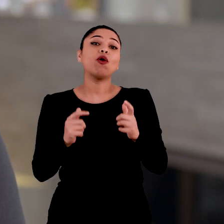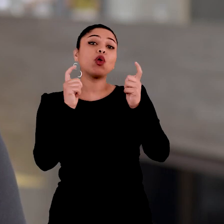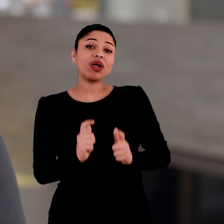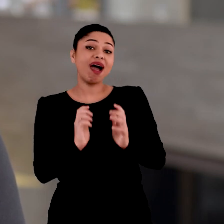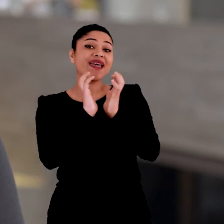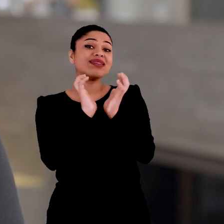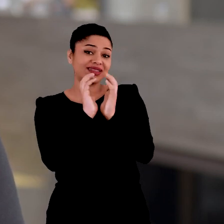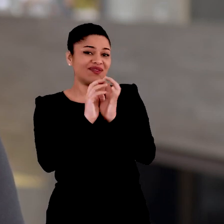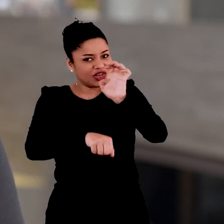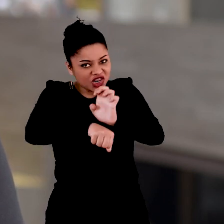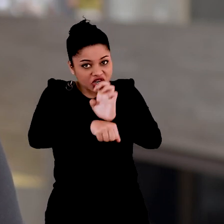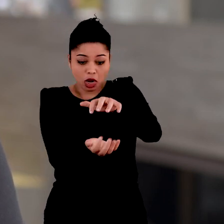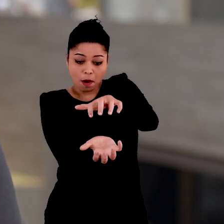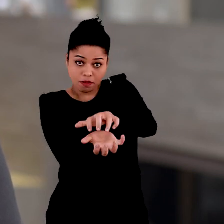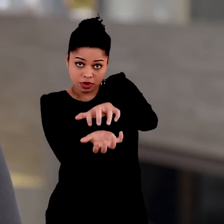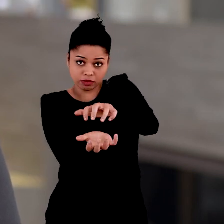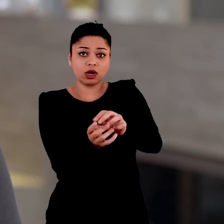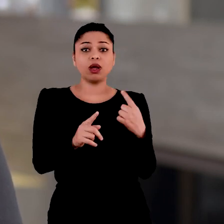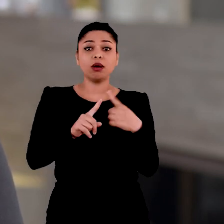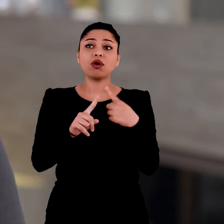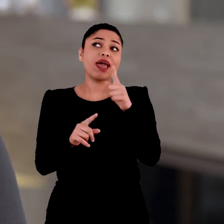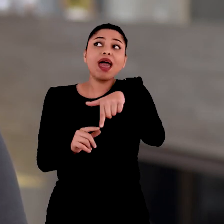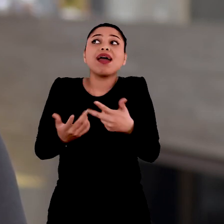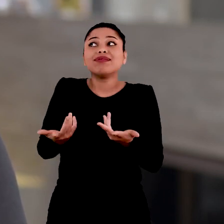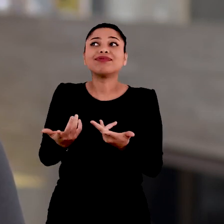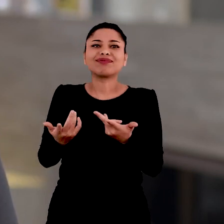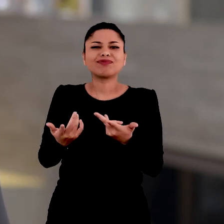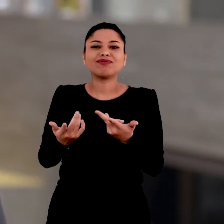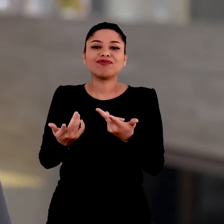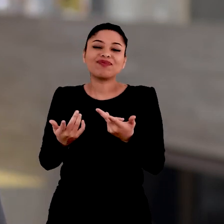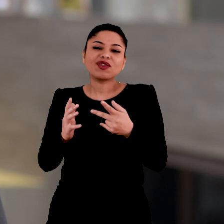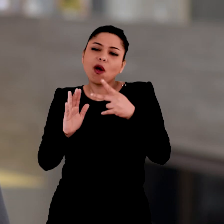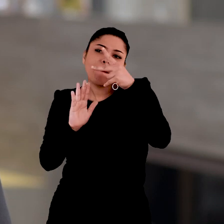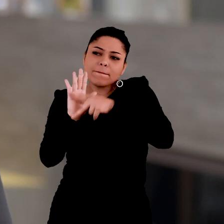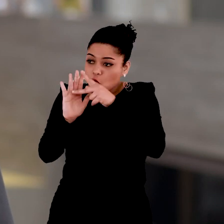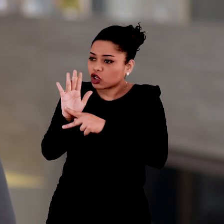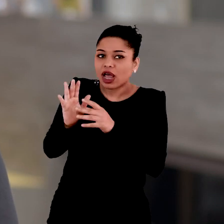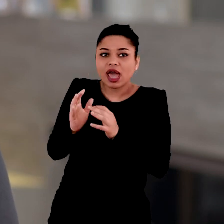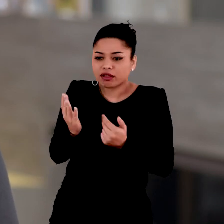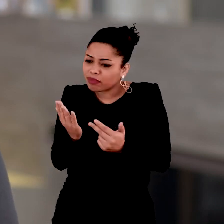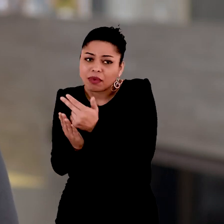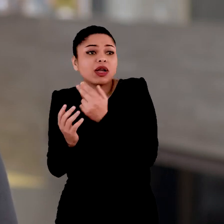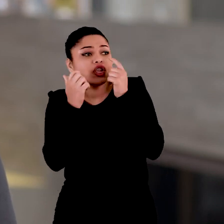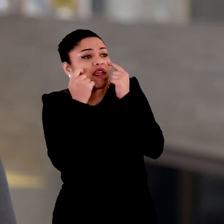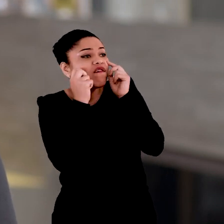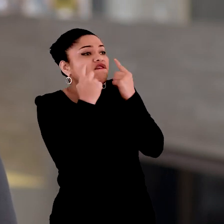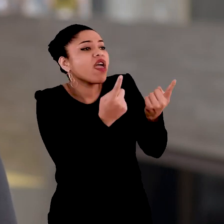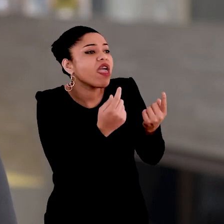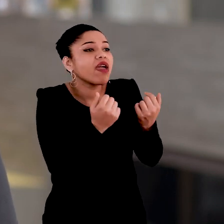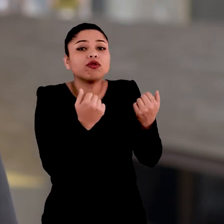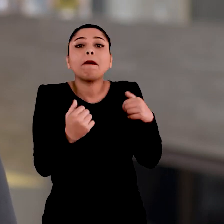observar através de projetos, de sites, enfim, de publicações, é um projeto que foge um pouco do que as